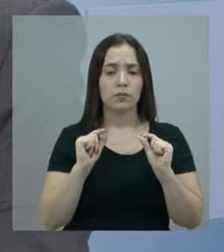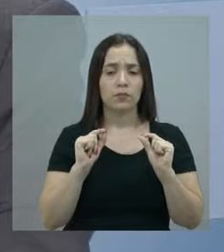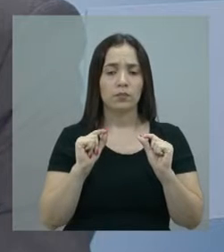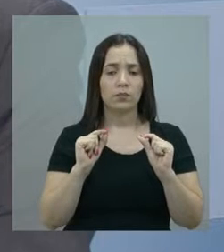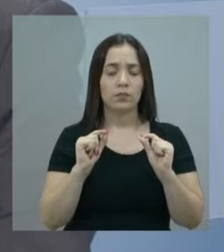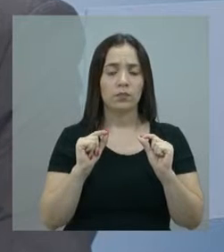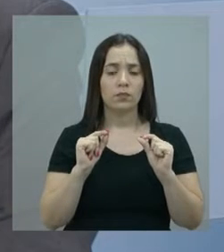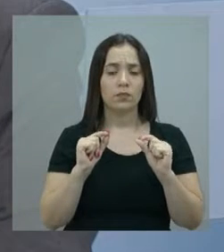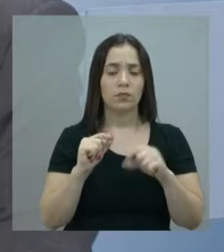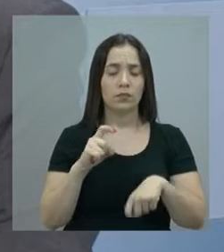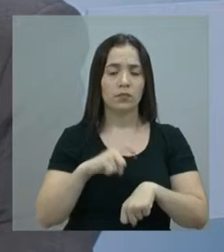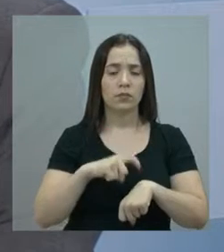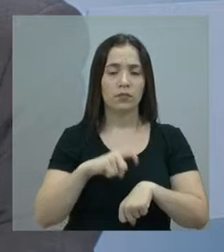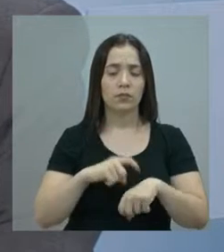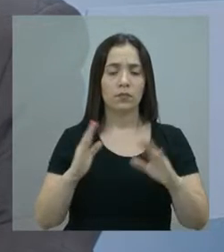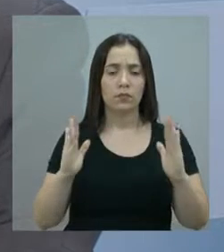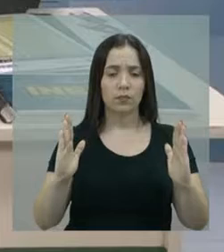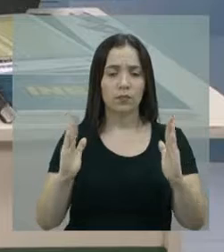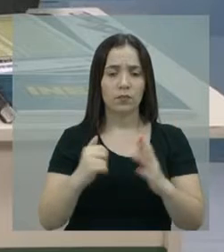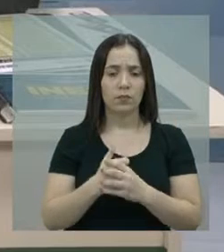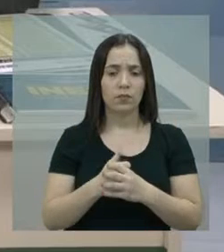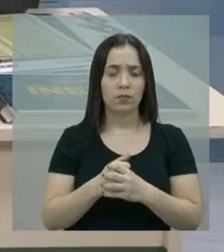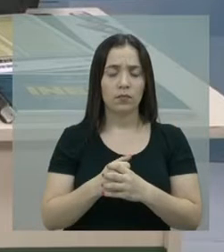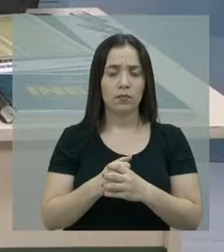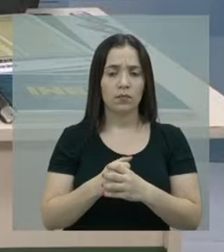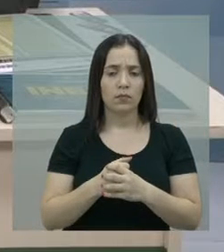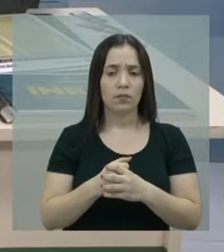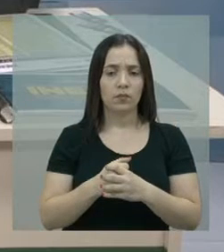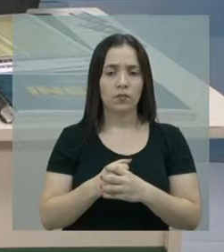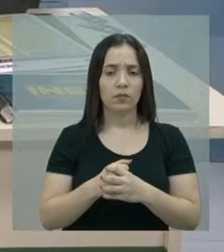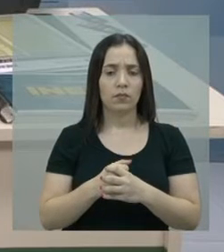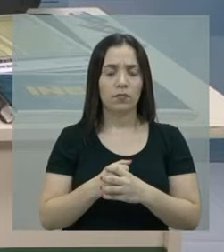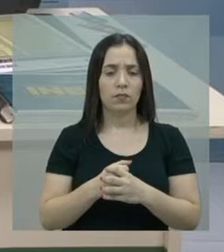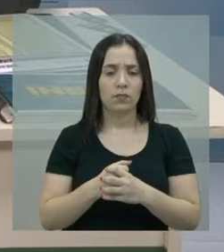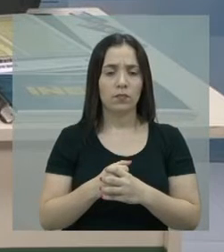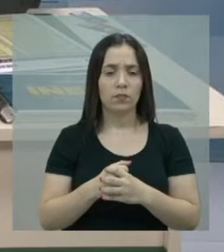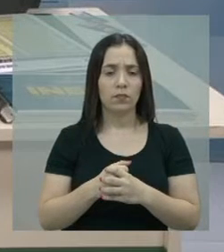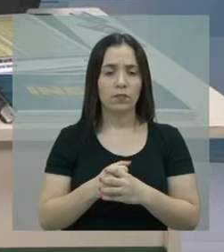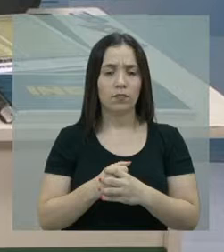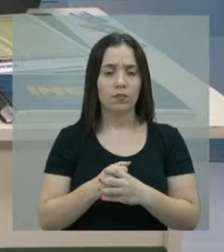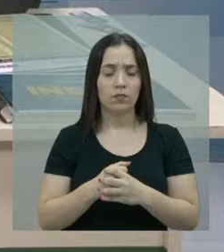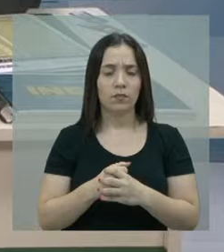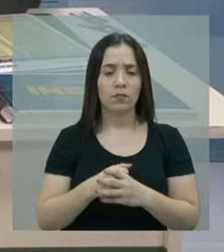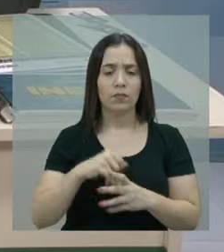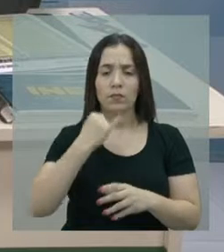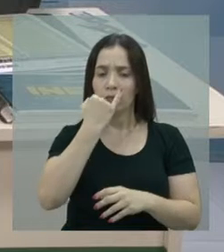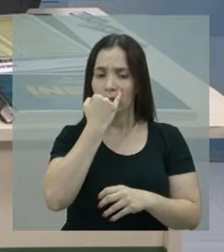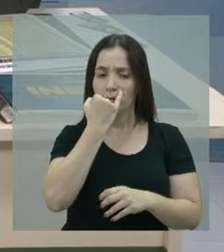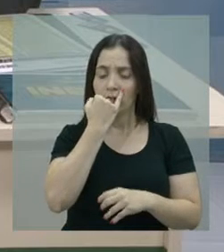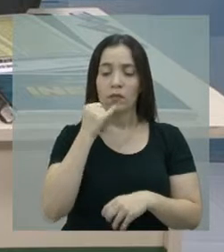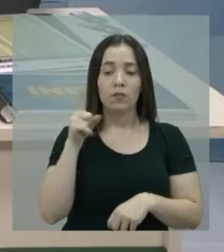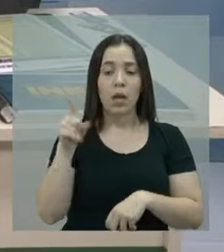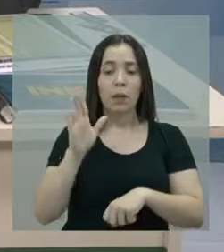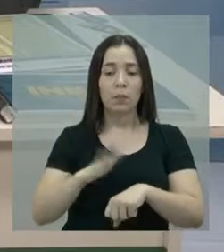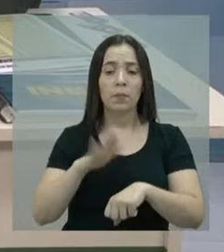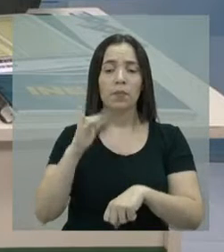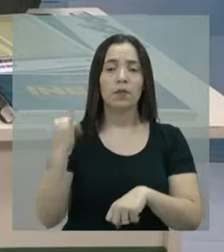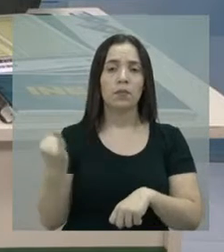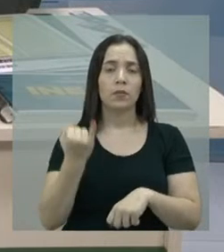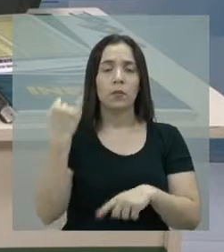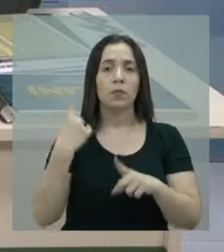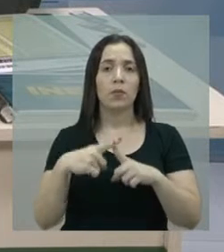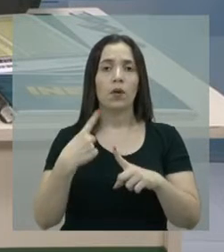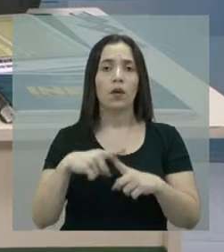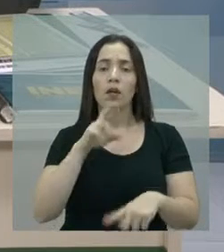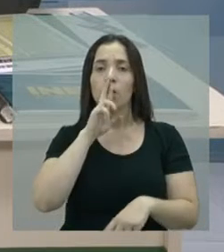do período... Ele pegou... Do curto período. Só resumindo, o curto período do Ivo foi o mais importante para o